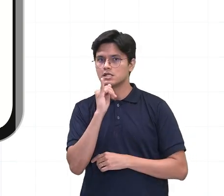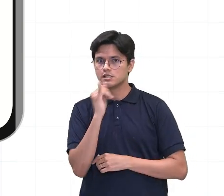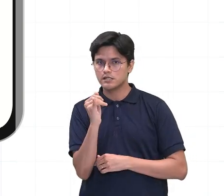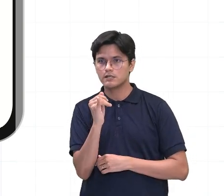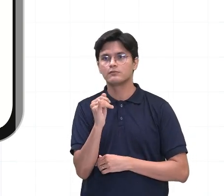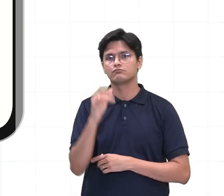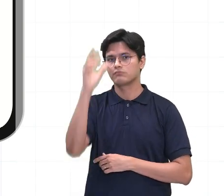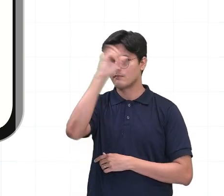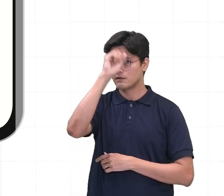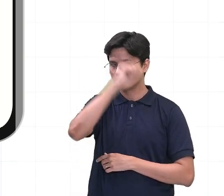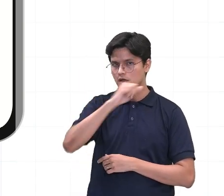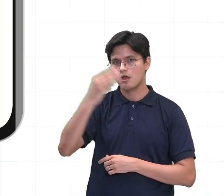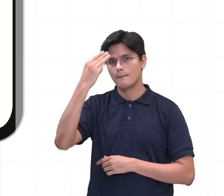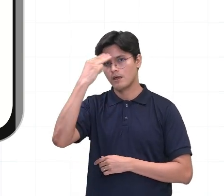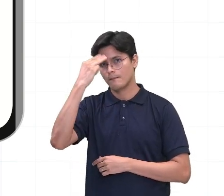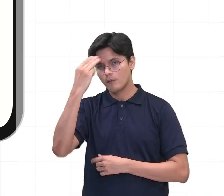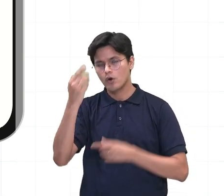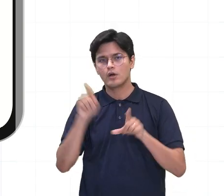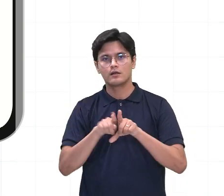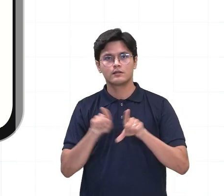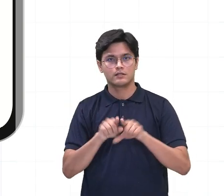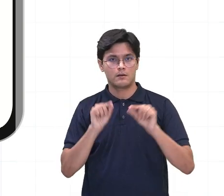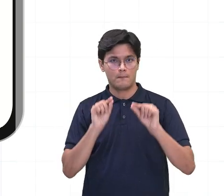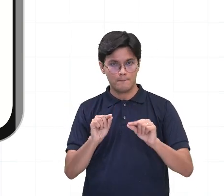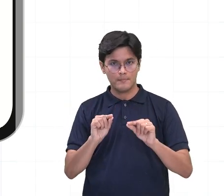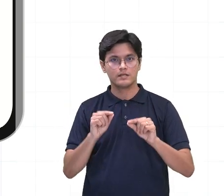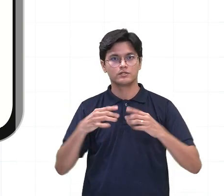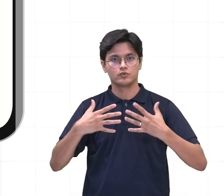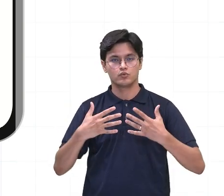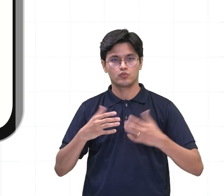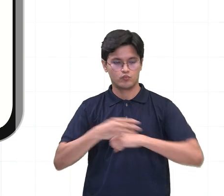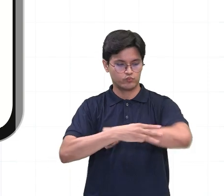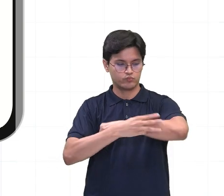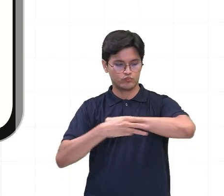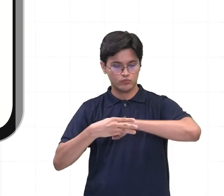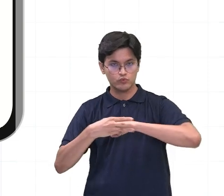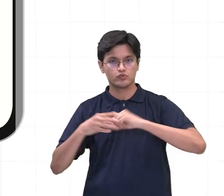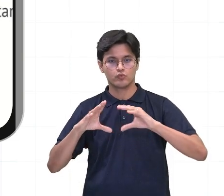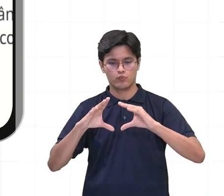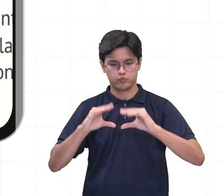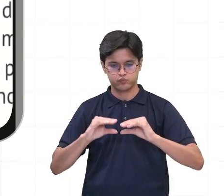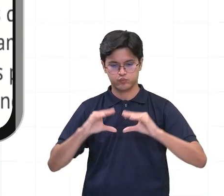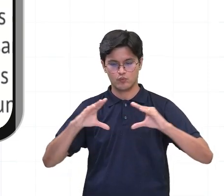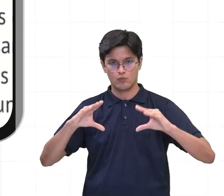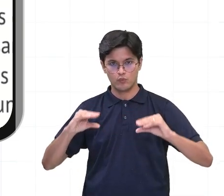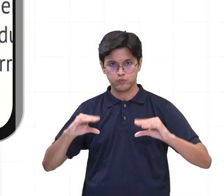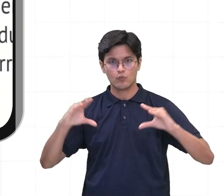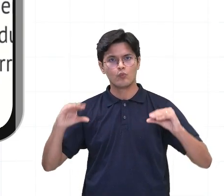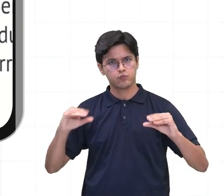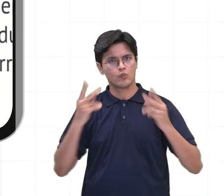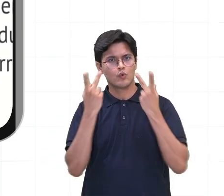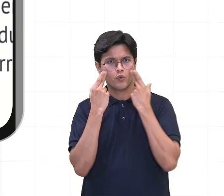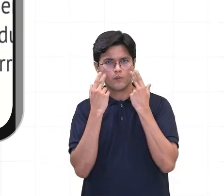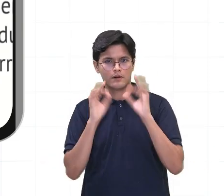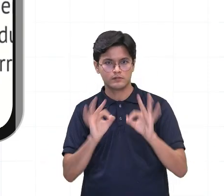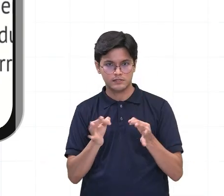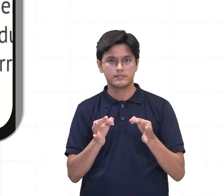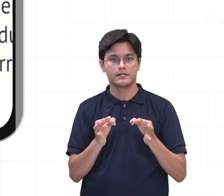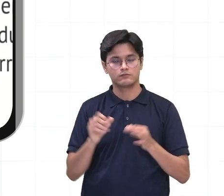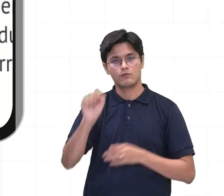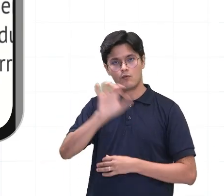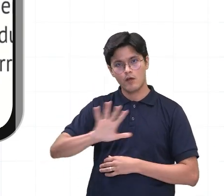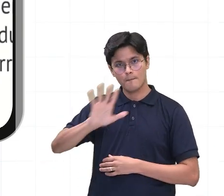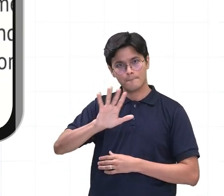de secreções pelas glândulas e a contração muscular funcionem corretamente. Essa imagem mostra aqui para a gente a representação do